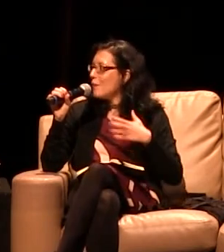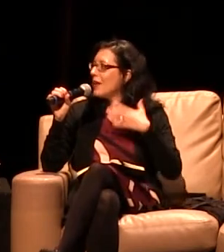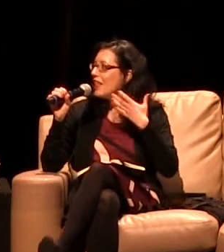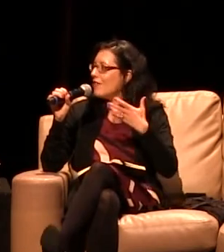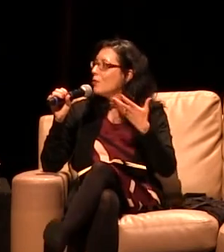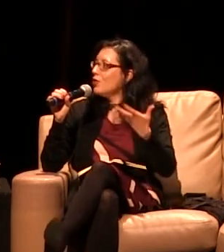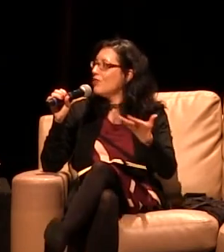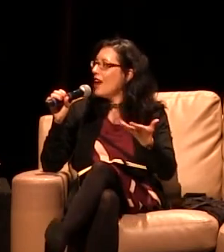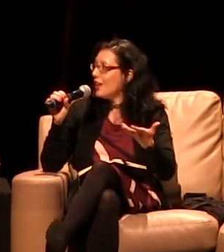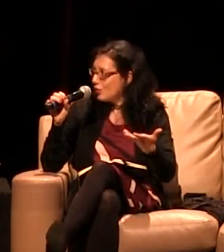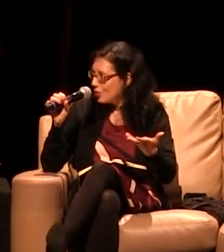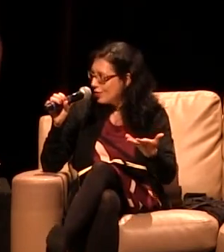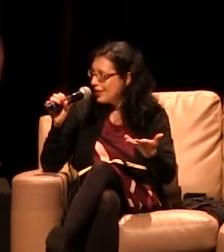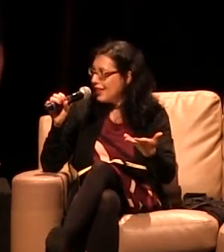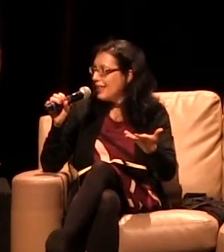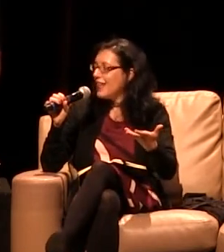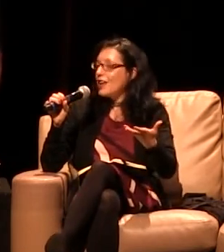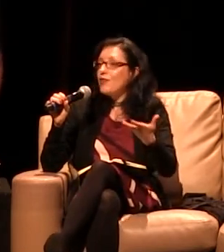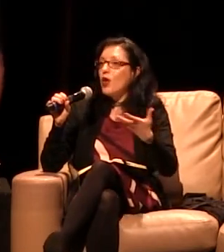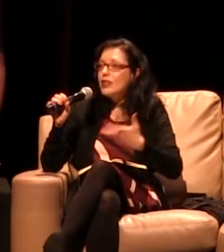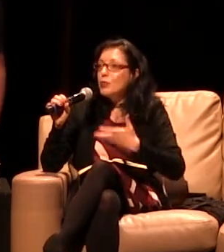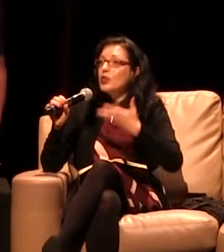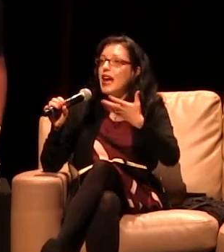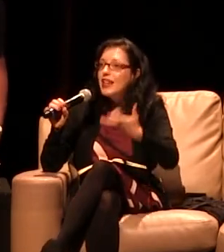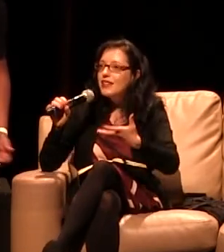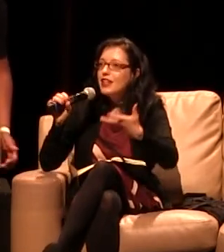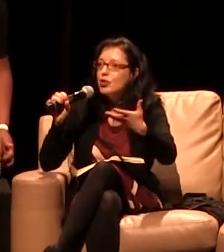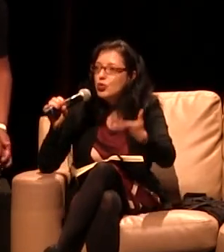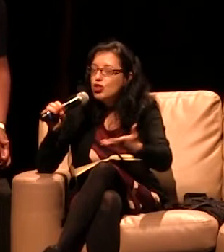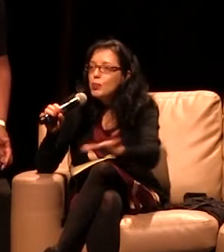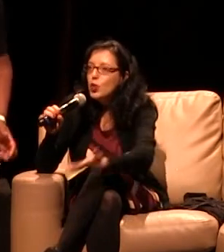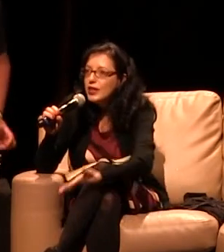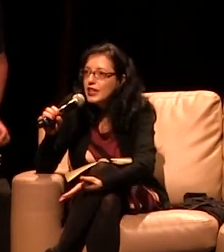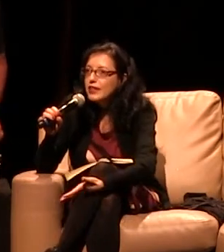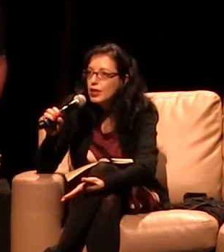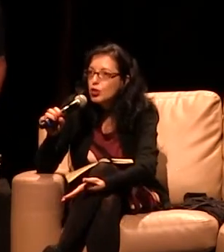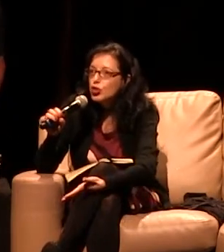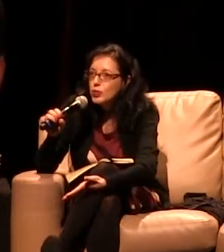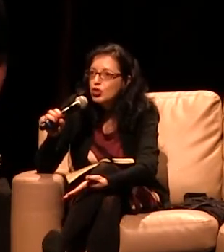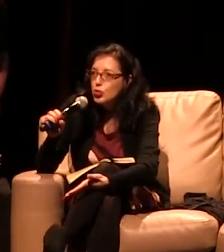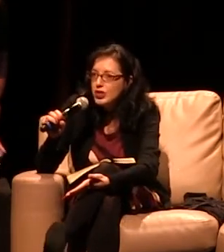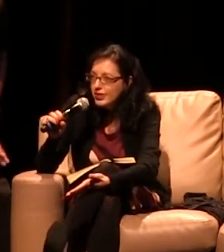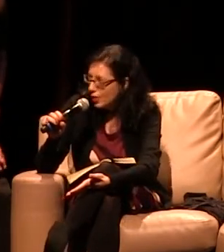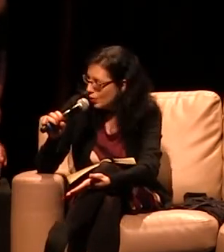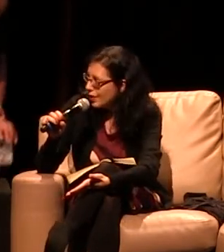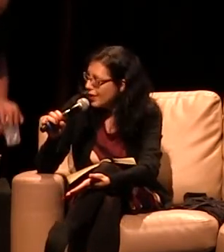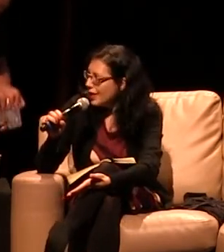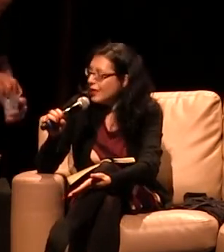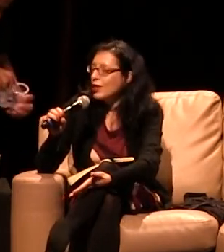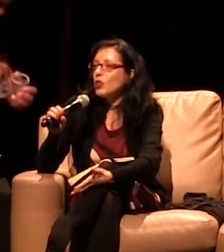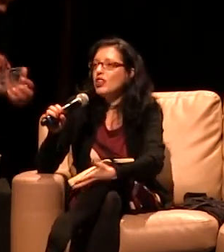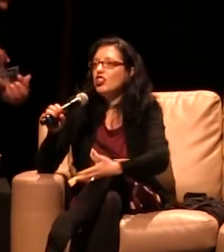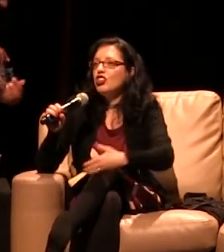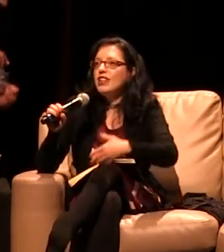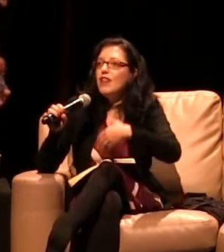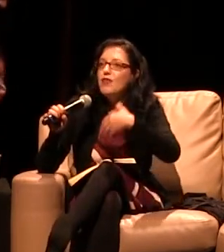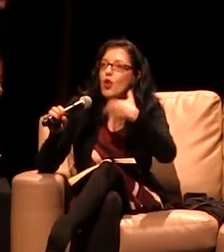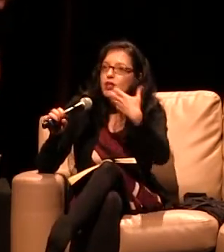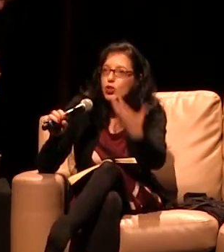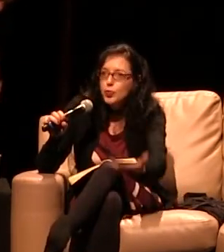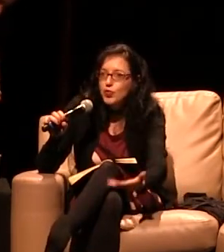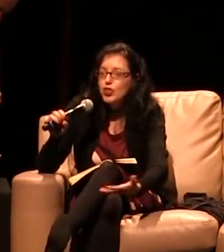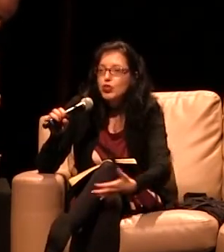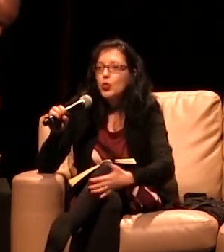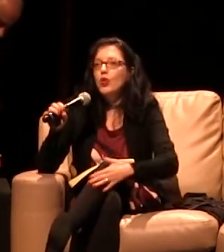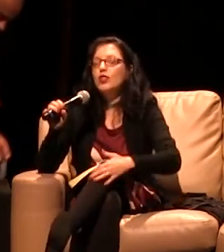palavra. Dar a palavra é muito fácil. Dar voz é mudar as relações de poder dentro de uma instituição. Então, quando a gente dá